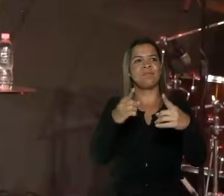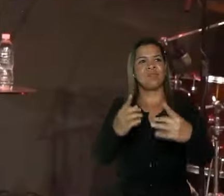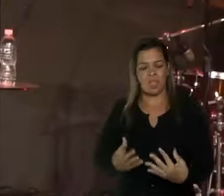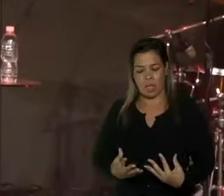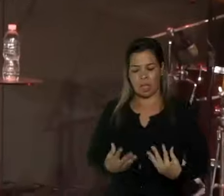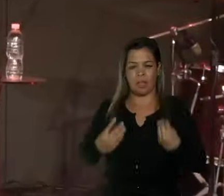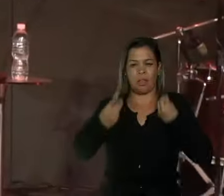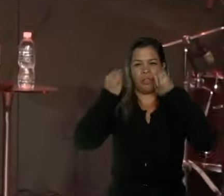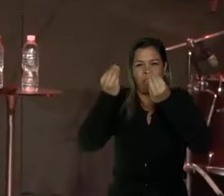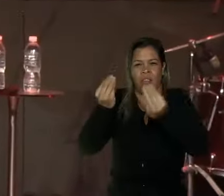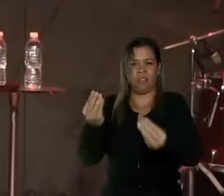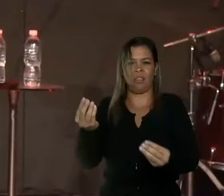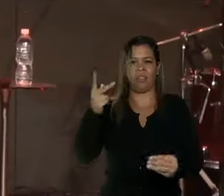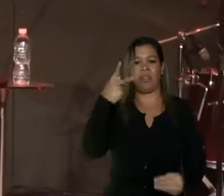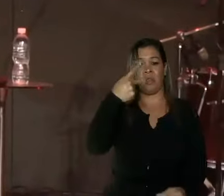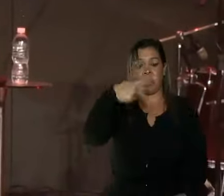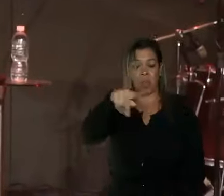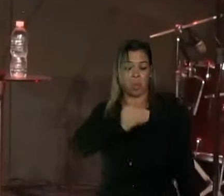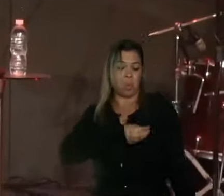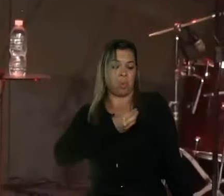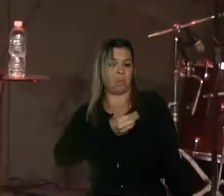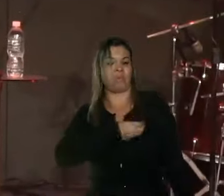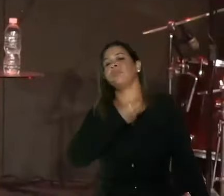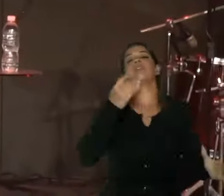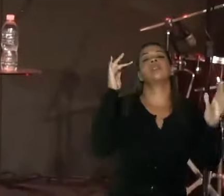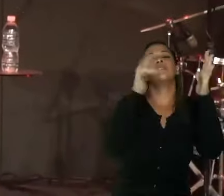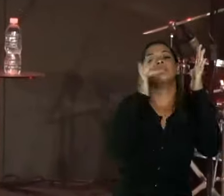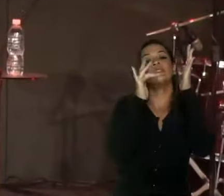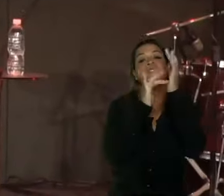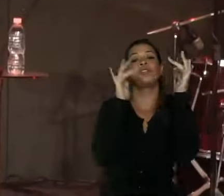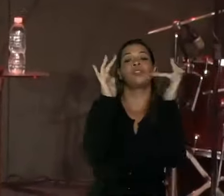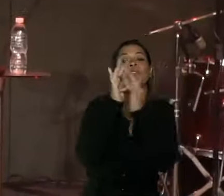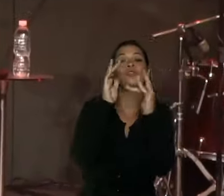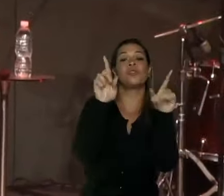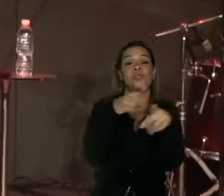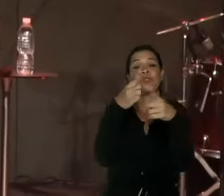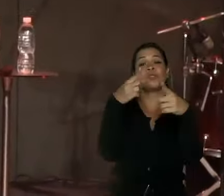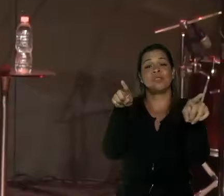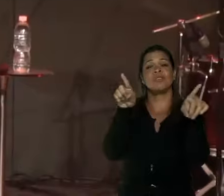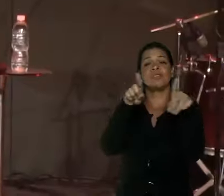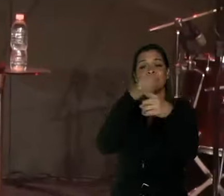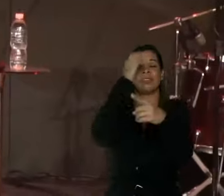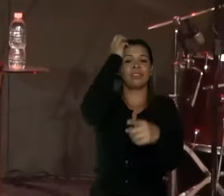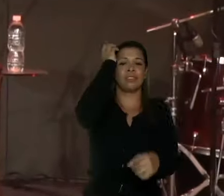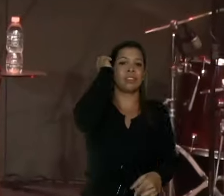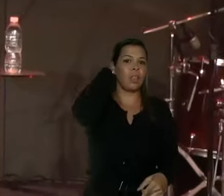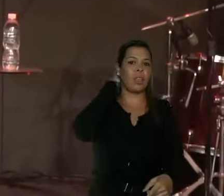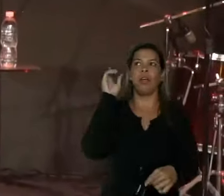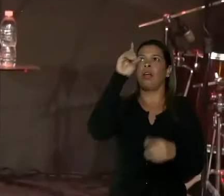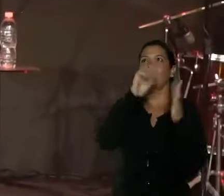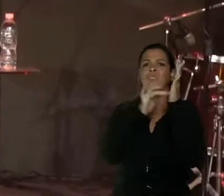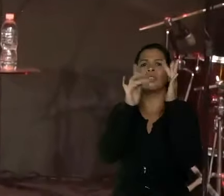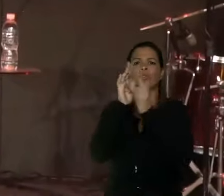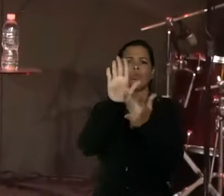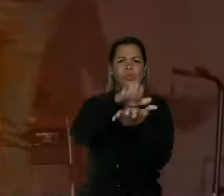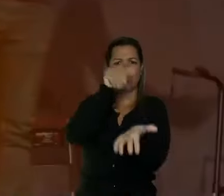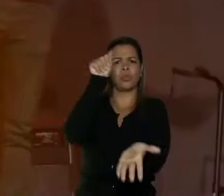Se entregue a Jesus Cristo, mano, reggae. Que te chama